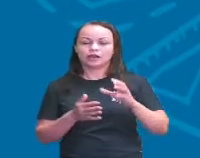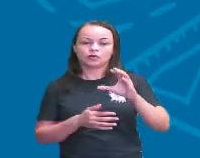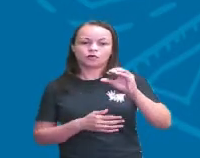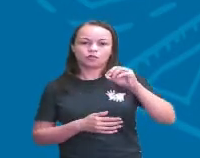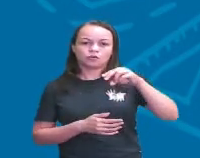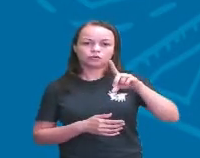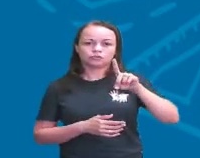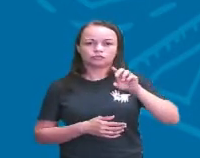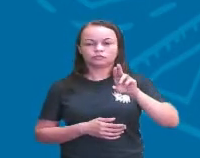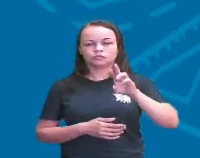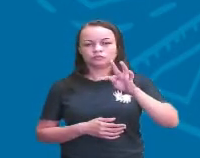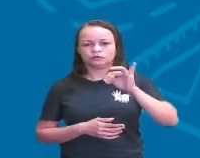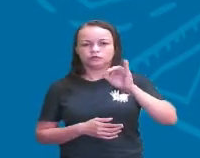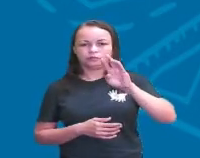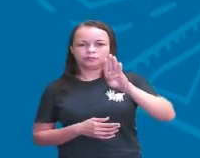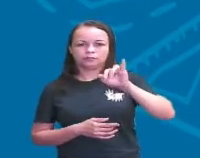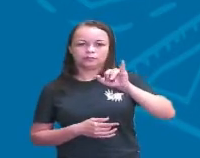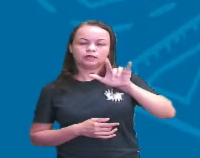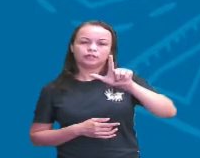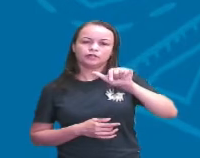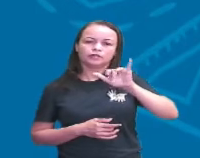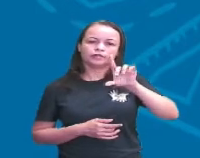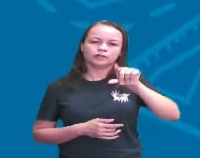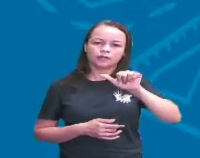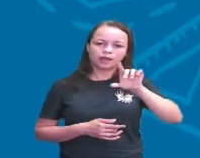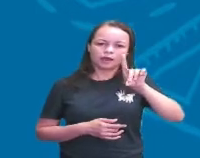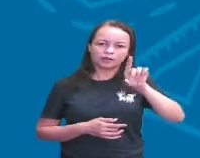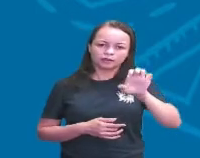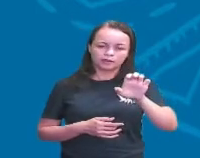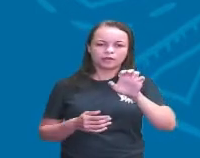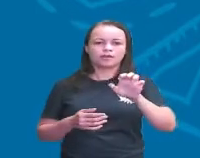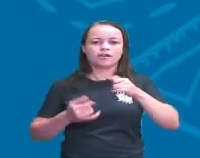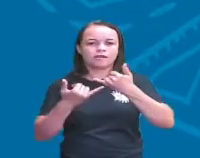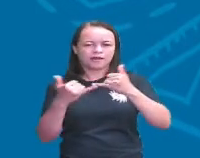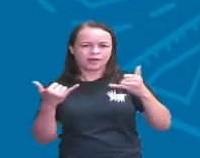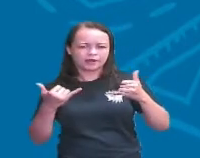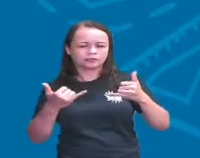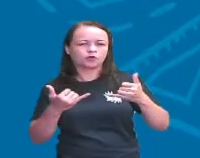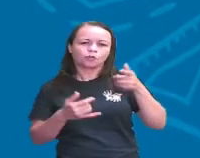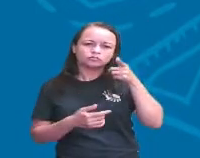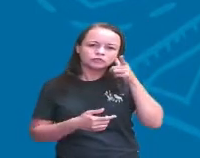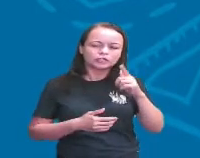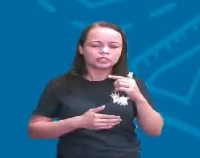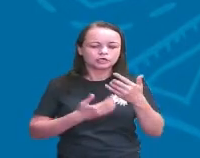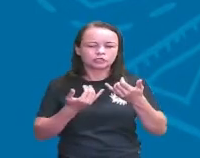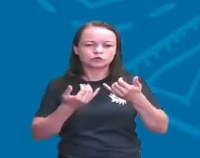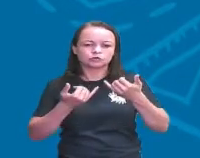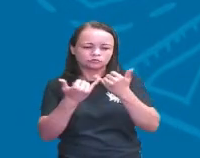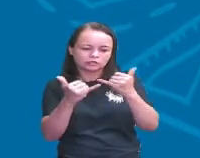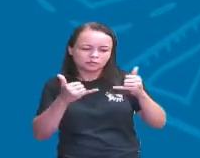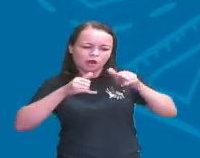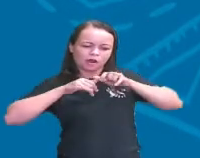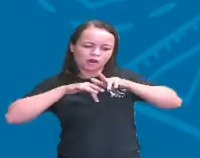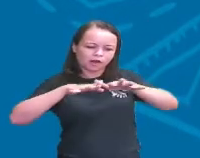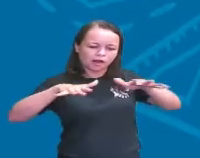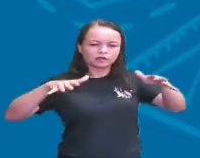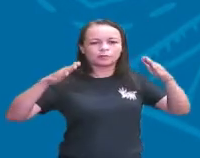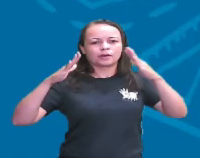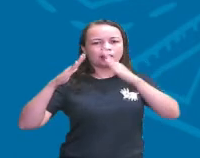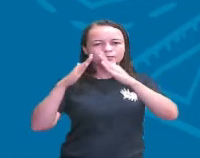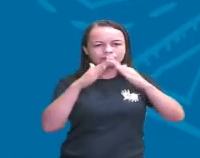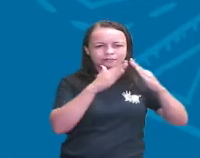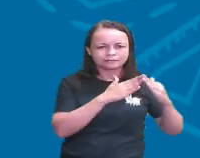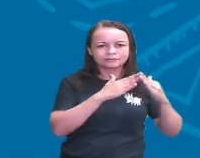condutibilidade elétrica, conseguiram produzir e transportar essa energia até as nossas residências. Imagine se